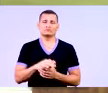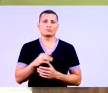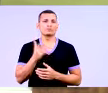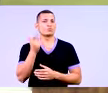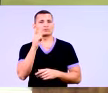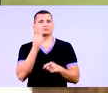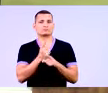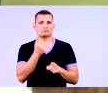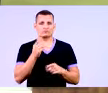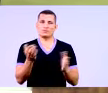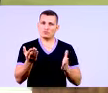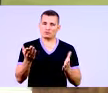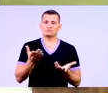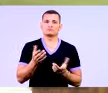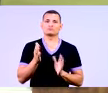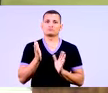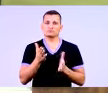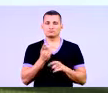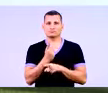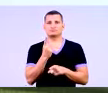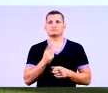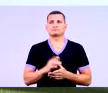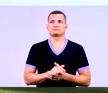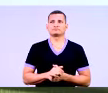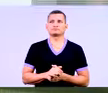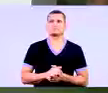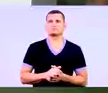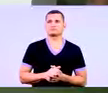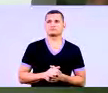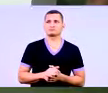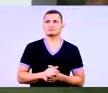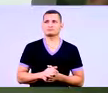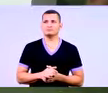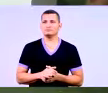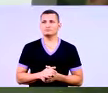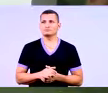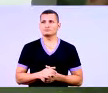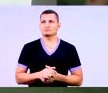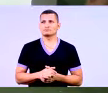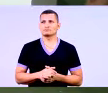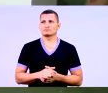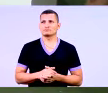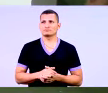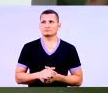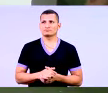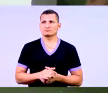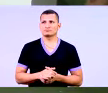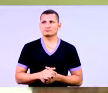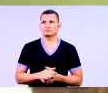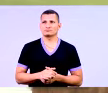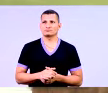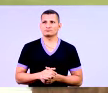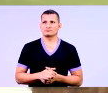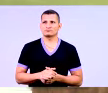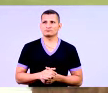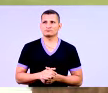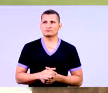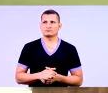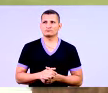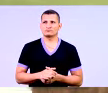corrigindo essa situação mas uma pergunta o professor vamos lá pessoal deixa eu dar uma checada que rapidinho